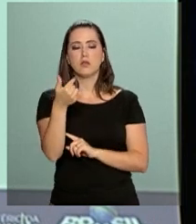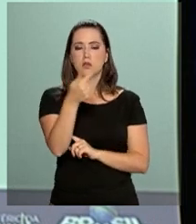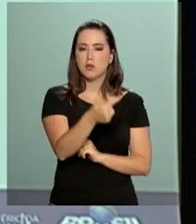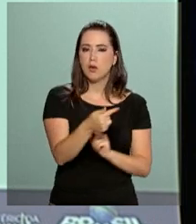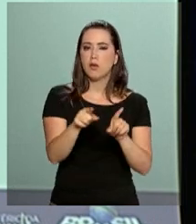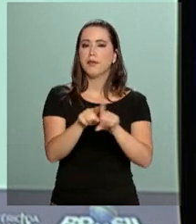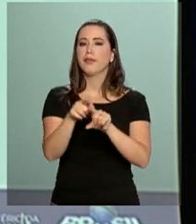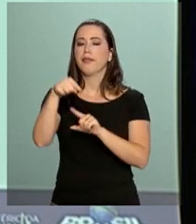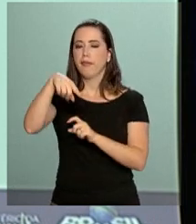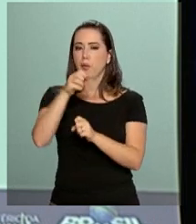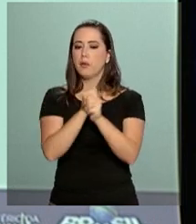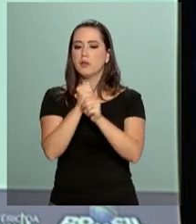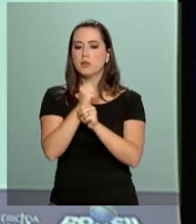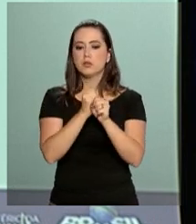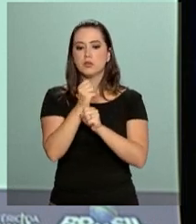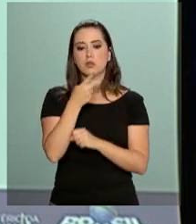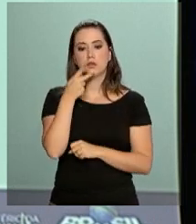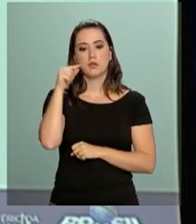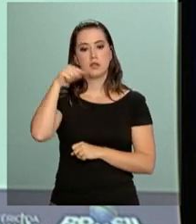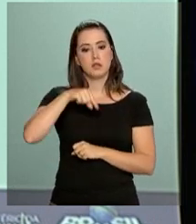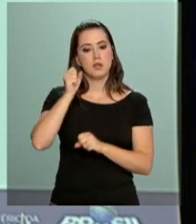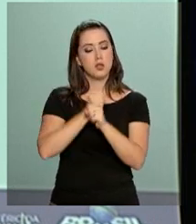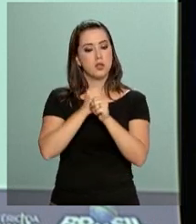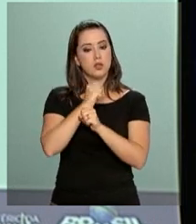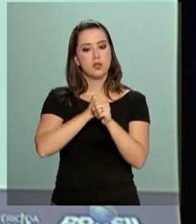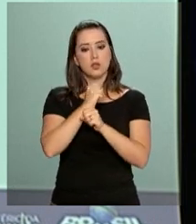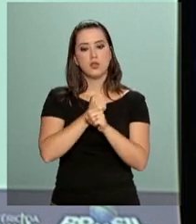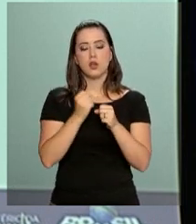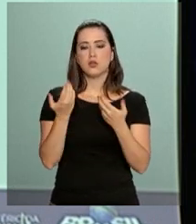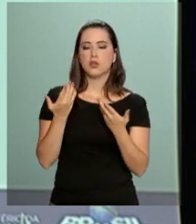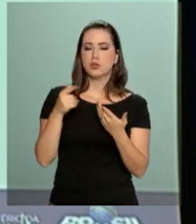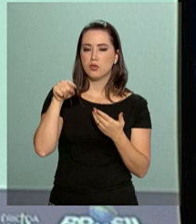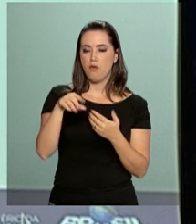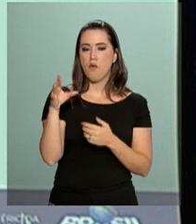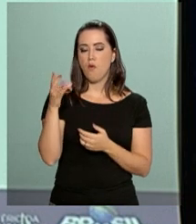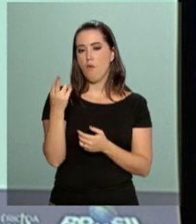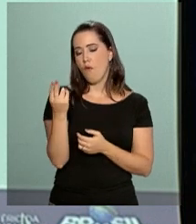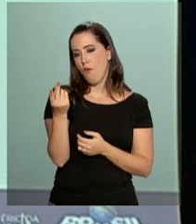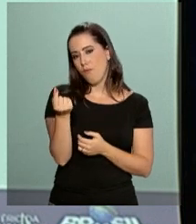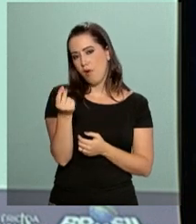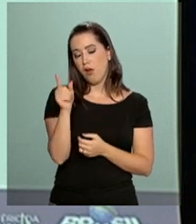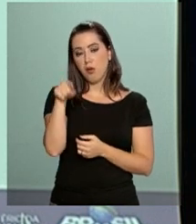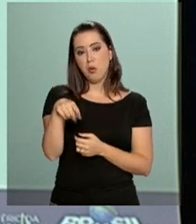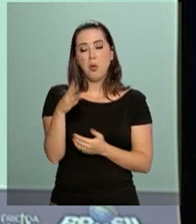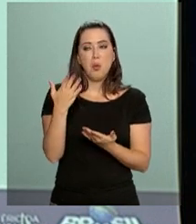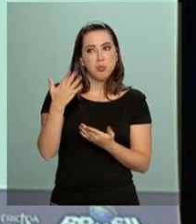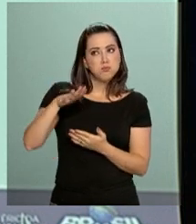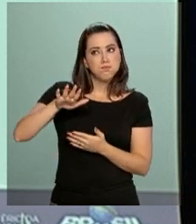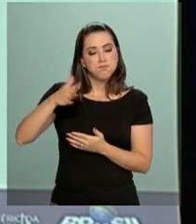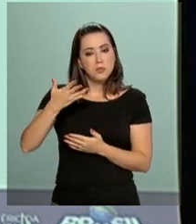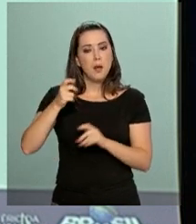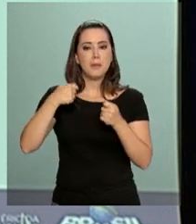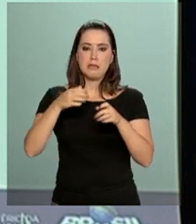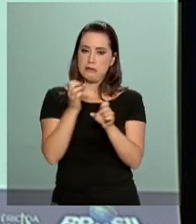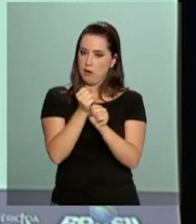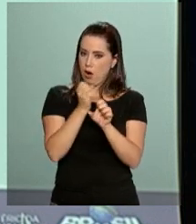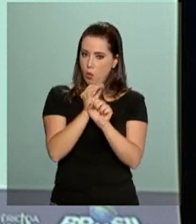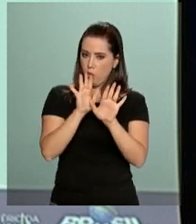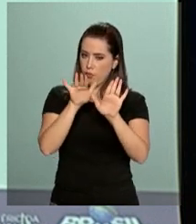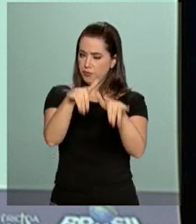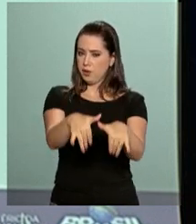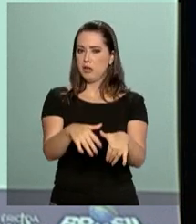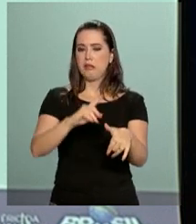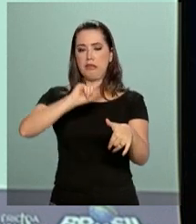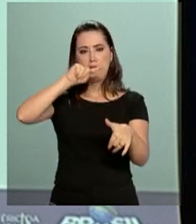informando ainda que 2018 é esse é o custo estimado que nós ainda precisamos fazer o cálculo final a